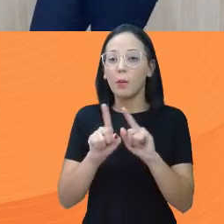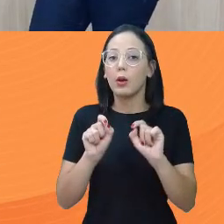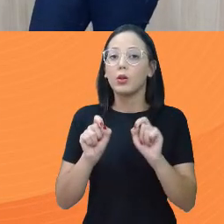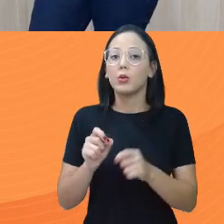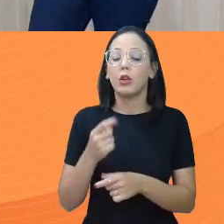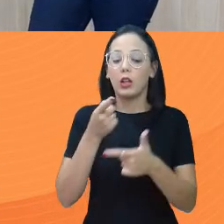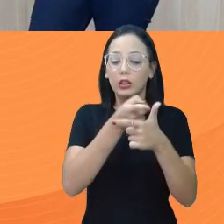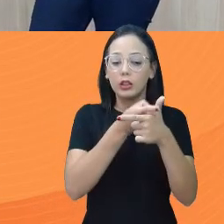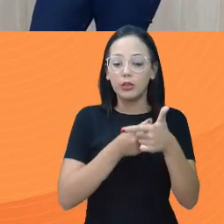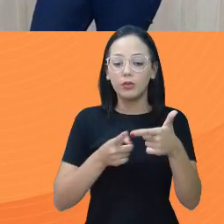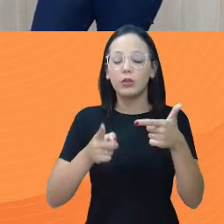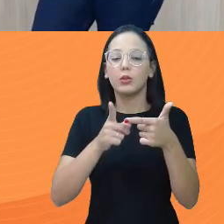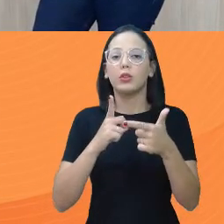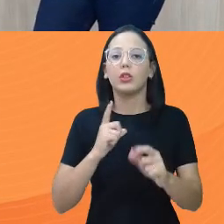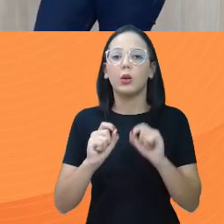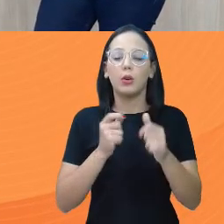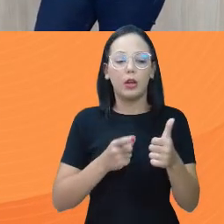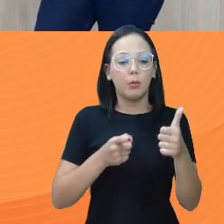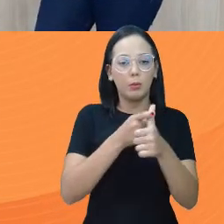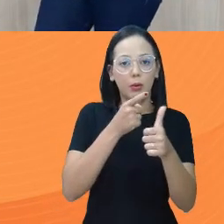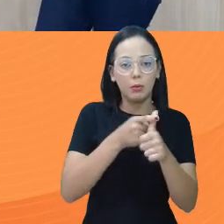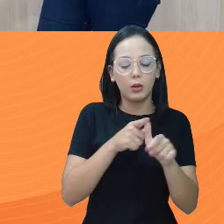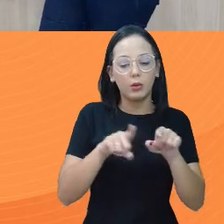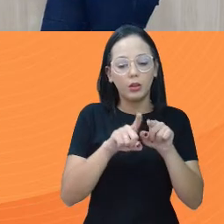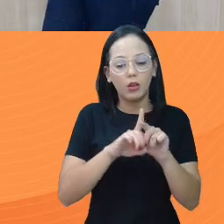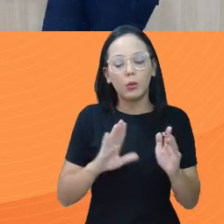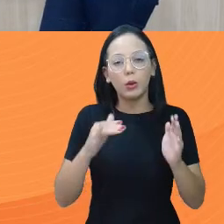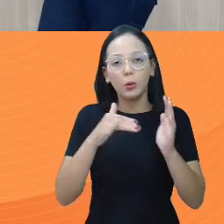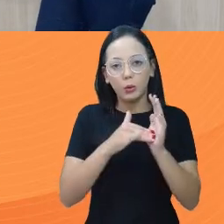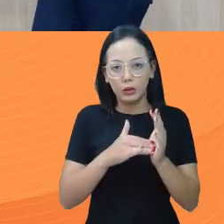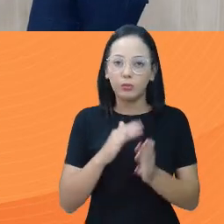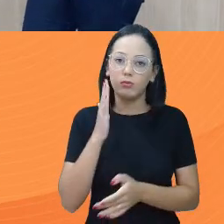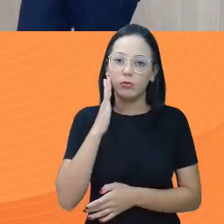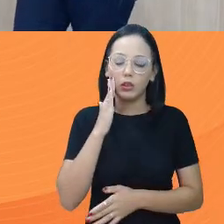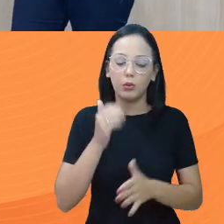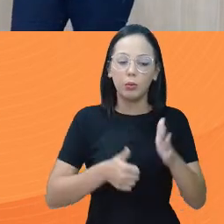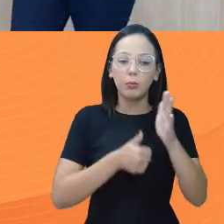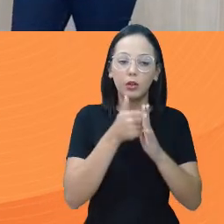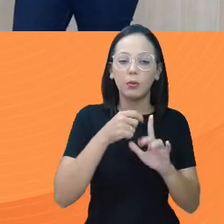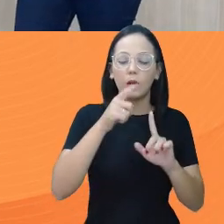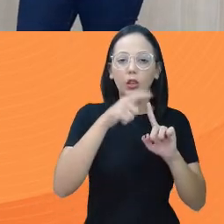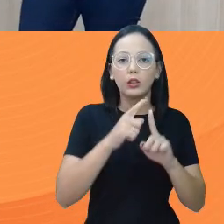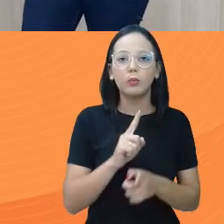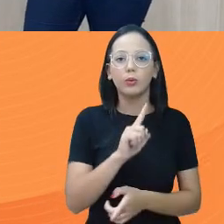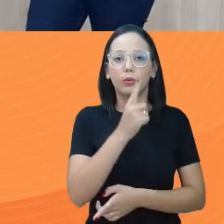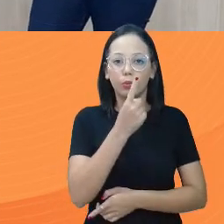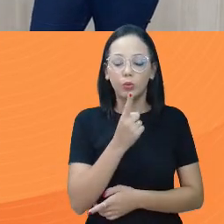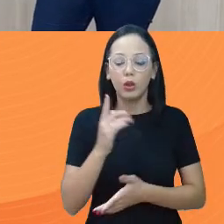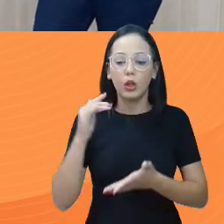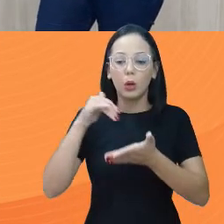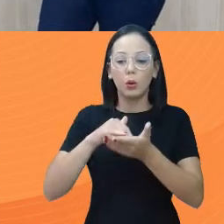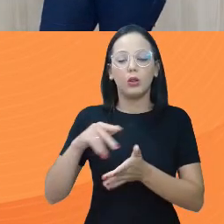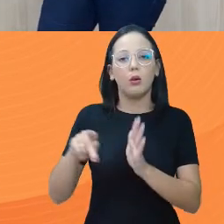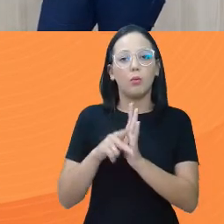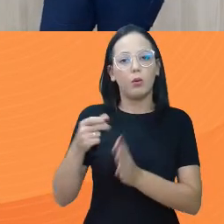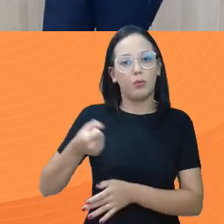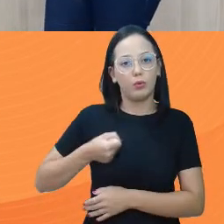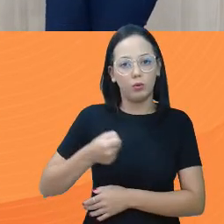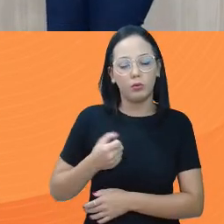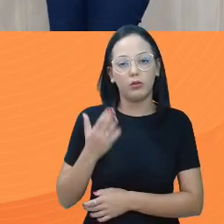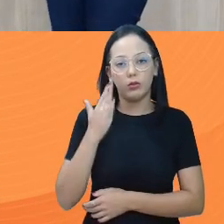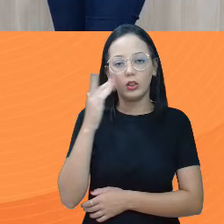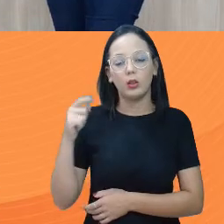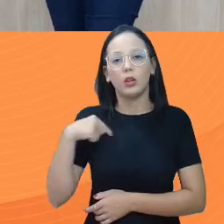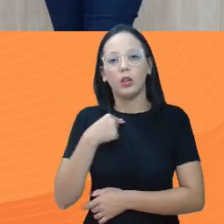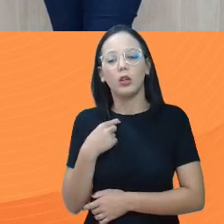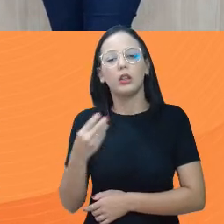dos divisores, a gente tem sim o primeiro e o último, né? O primeiro é o 1 e o último é o próprio número. Então, a gente está buscando